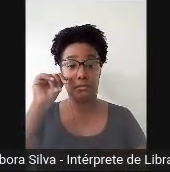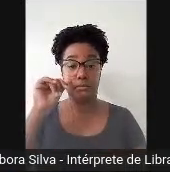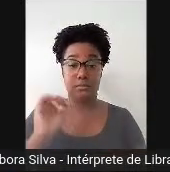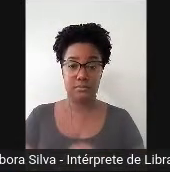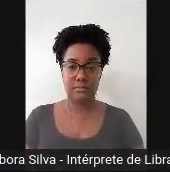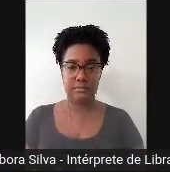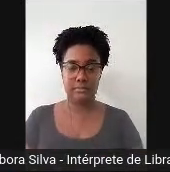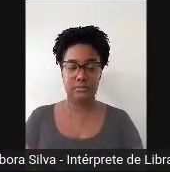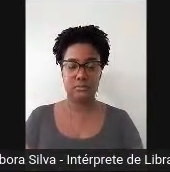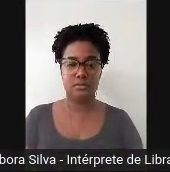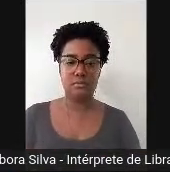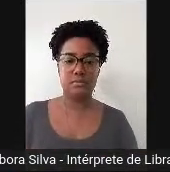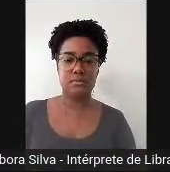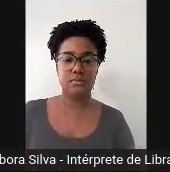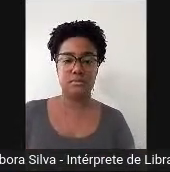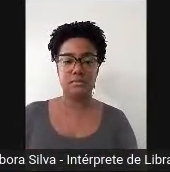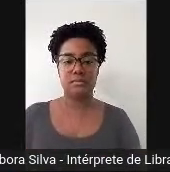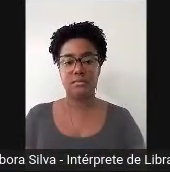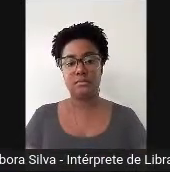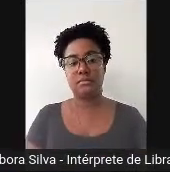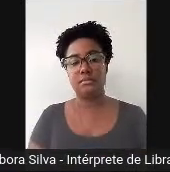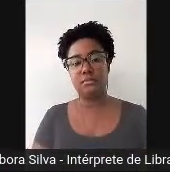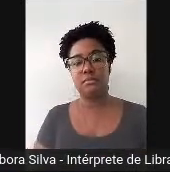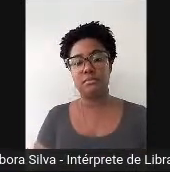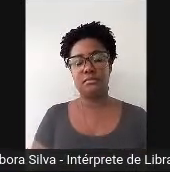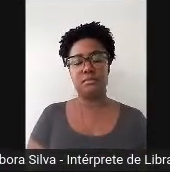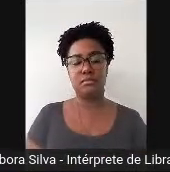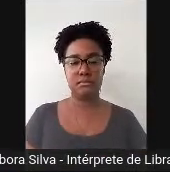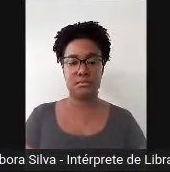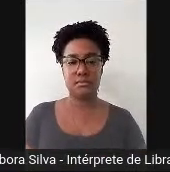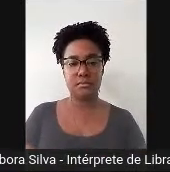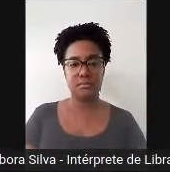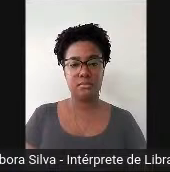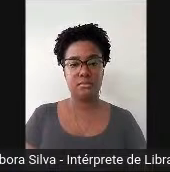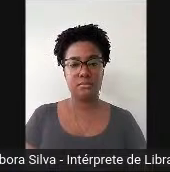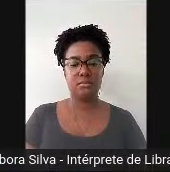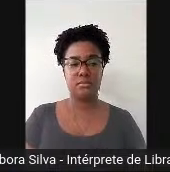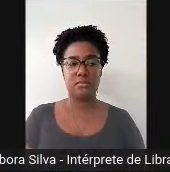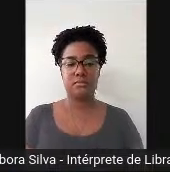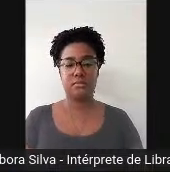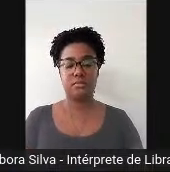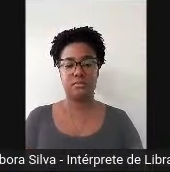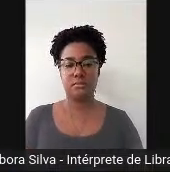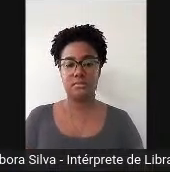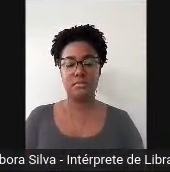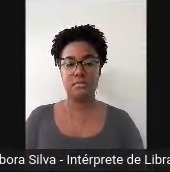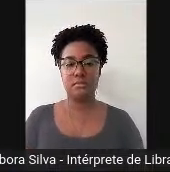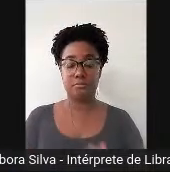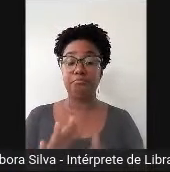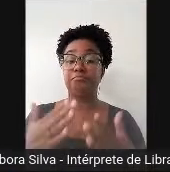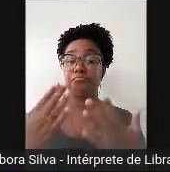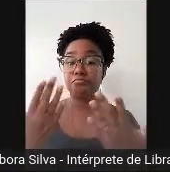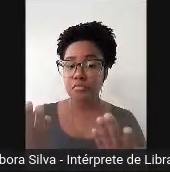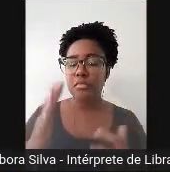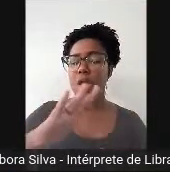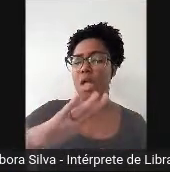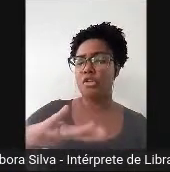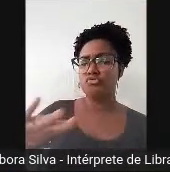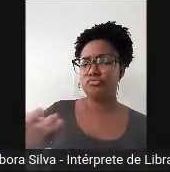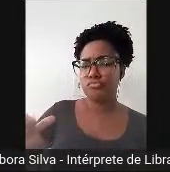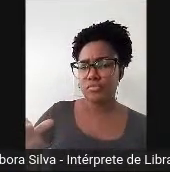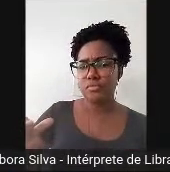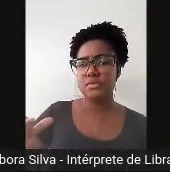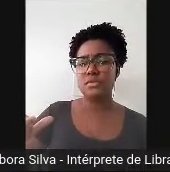transmissão de pobreza intergeracional, transmissão de desnutrição intergeracional. As crianças elas podem